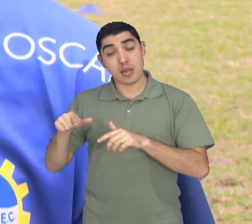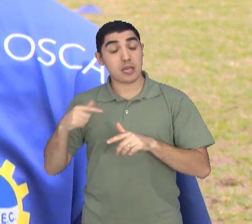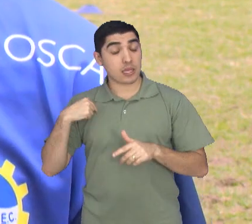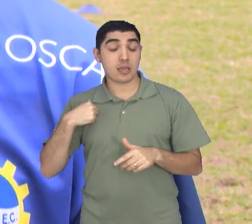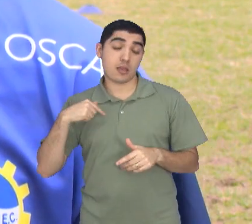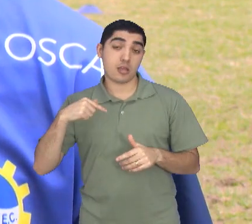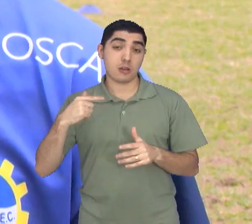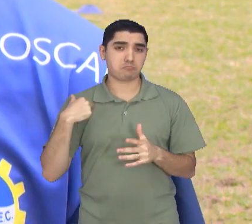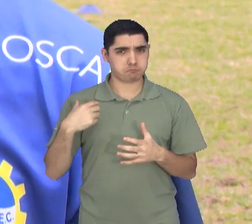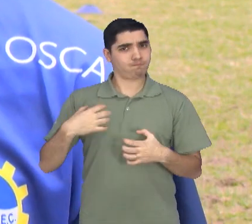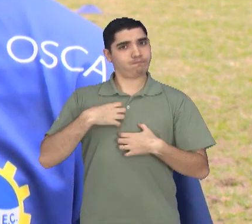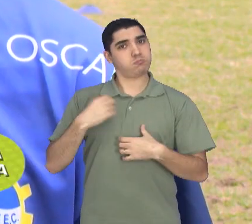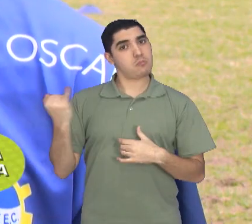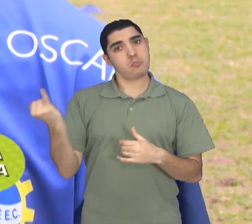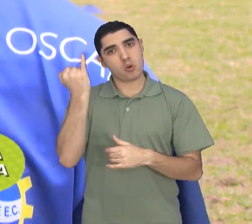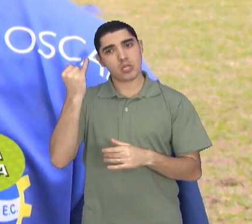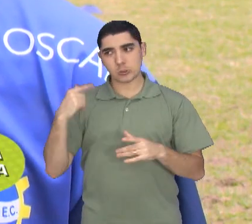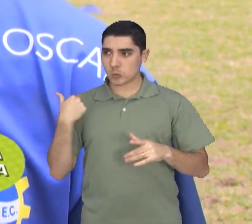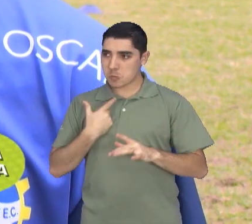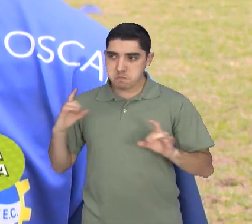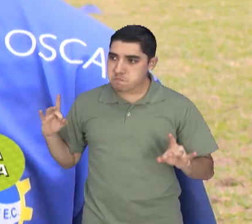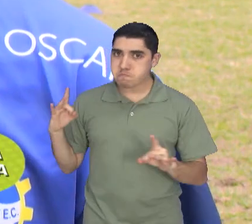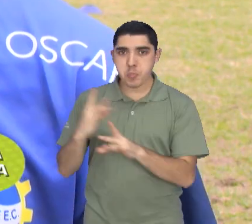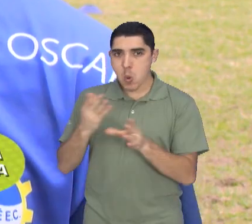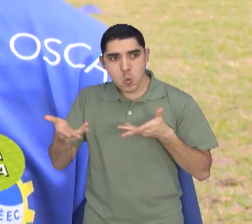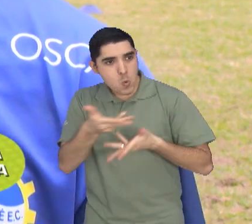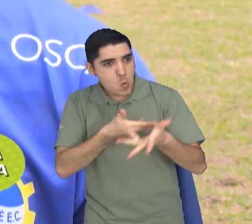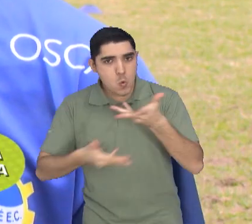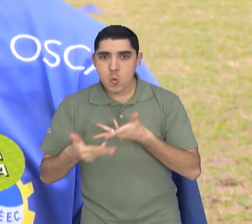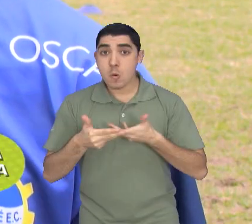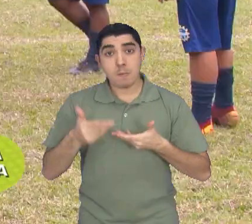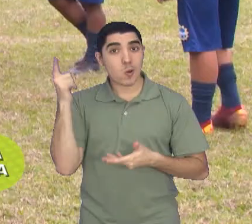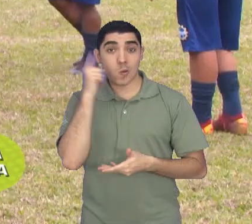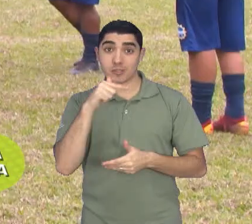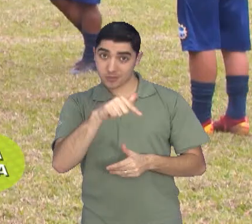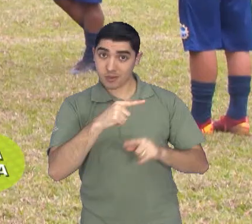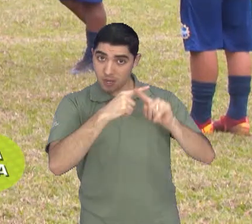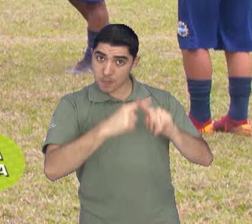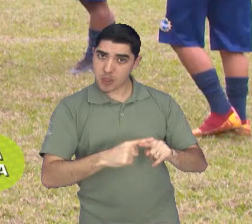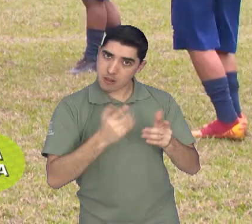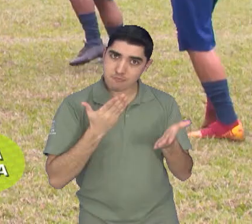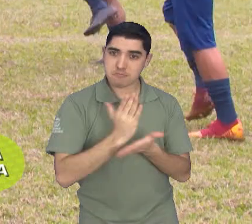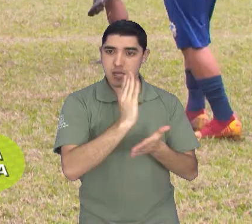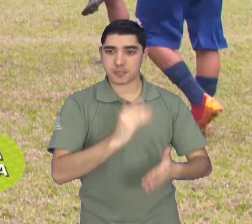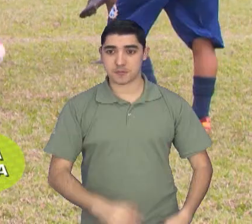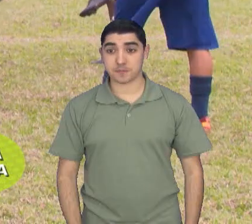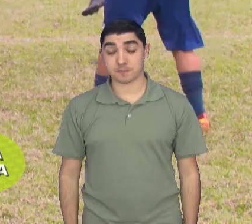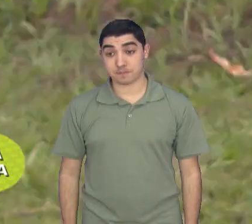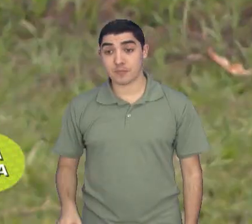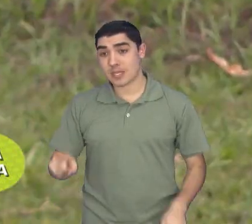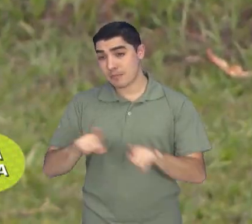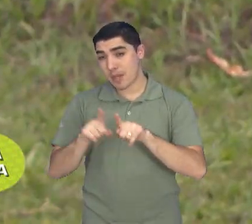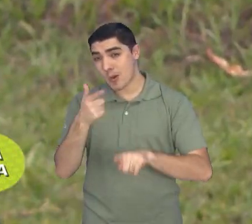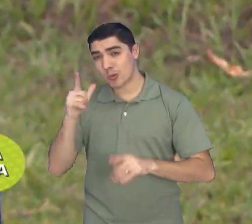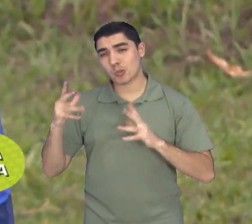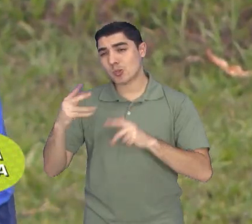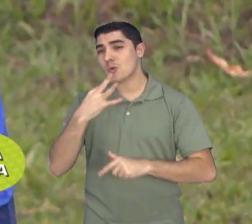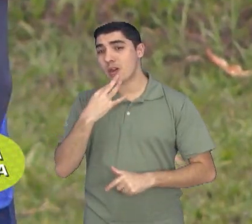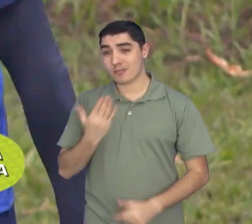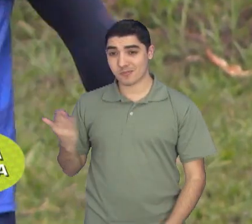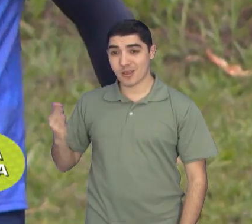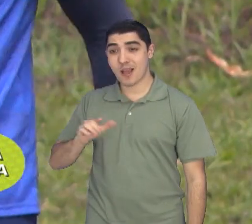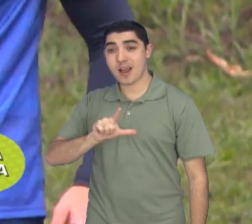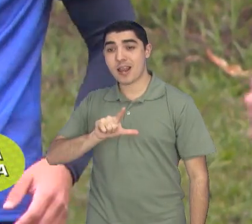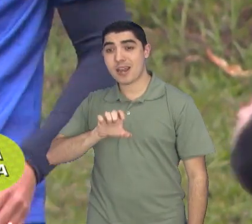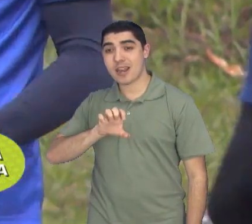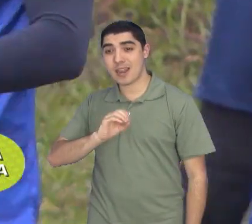gente seja preparado, o grupo seja preparado e para almejar coisas boas do campeonato. Outro conhecido dos torcedores é Léo Gobo.